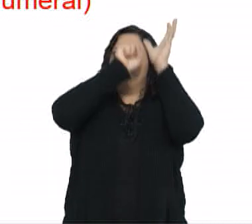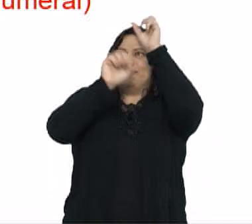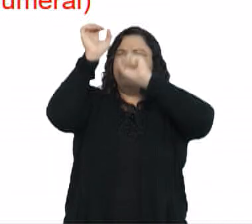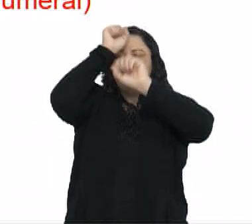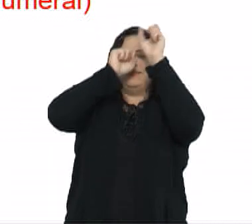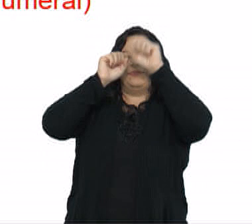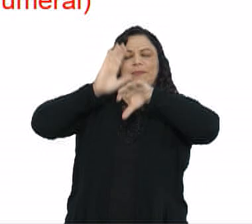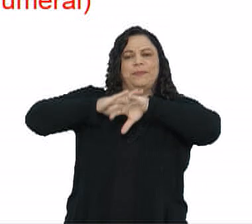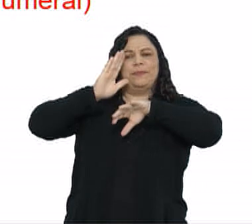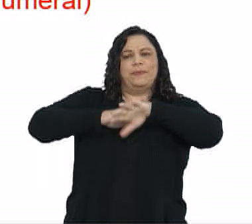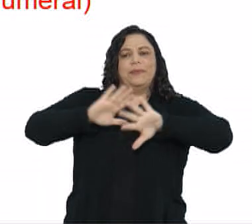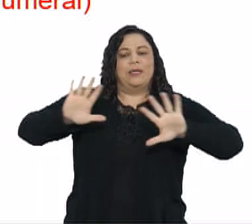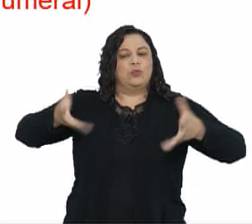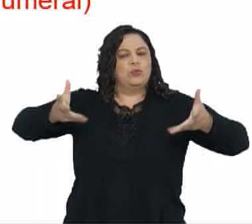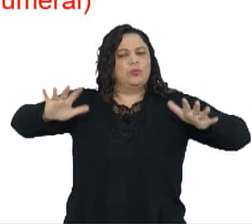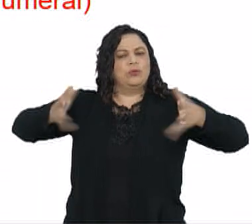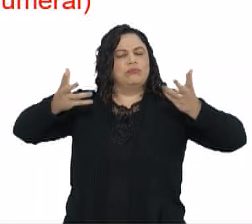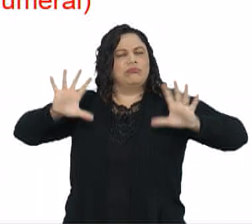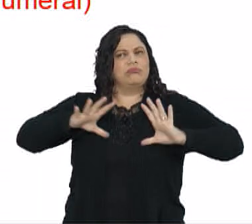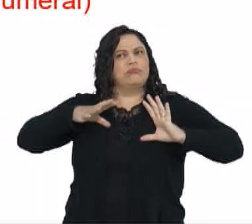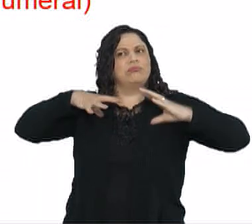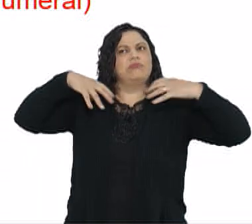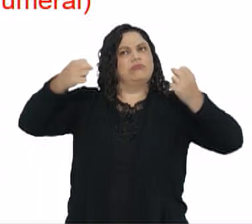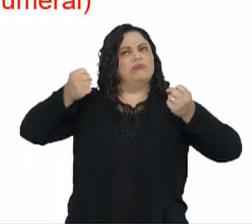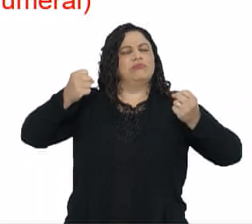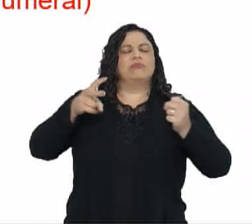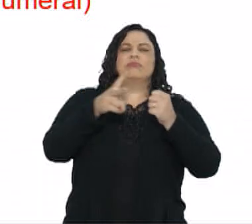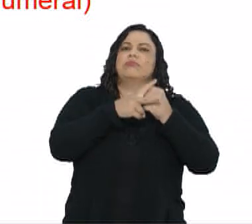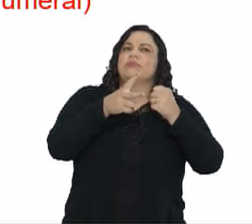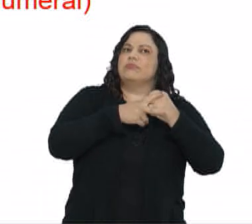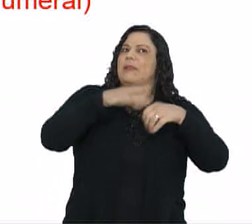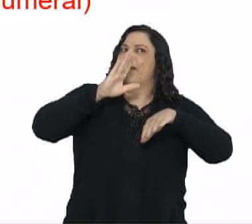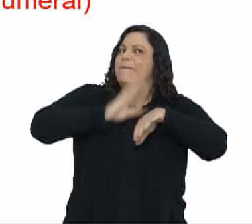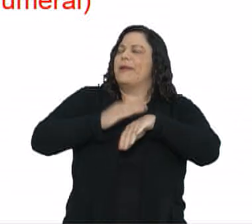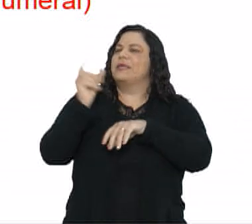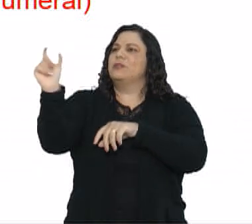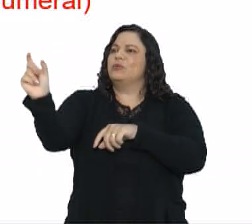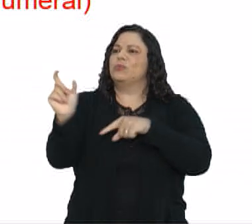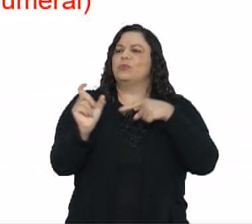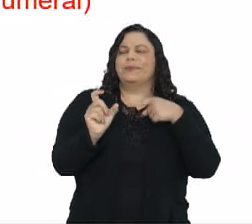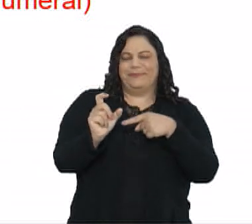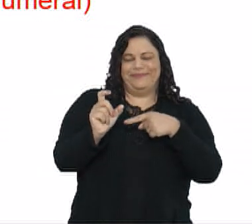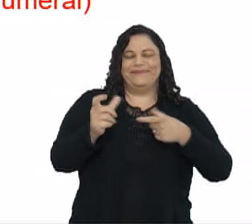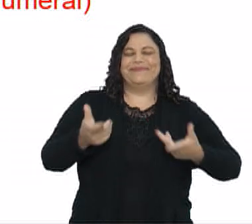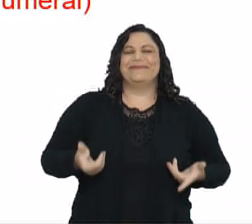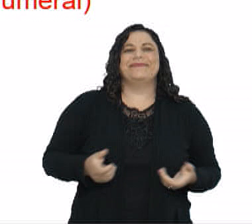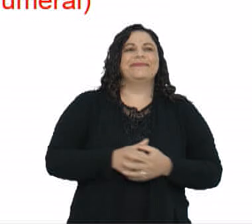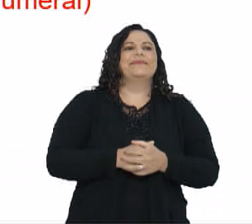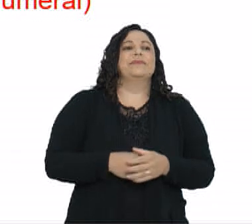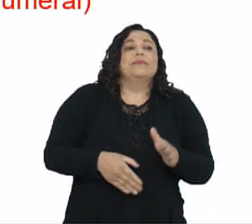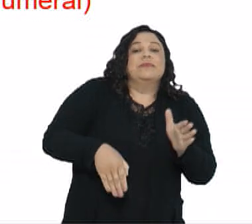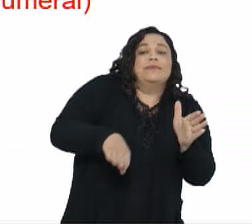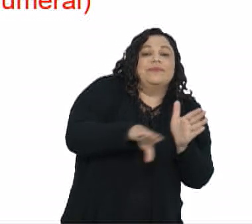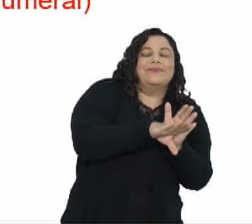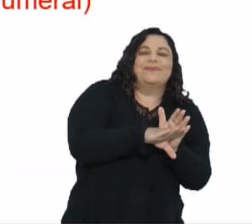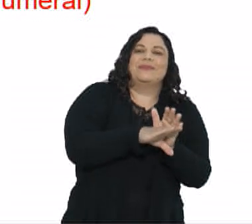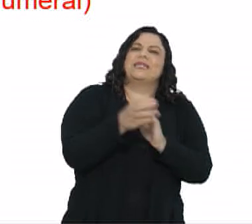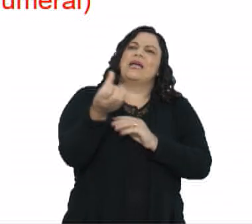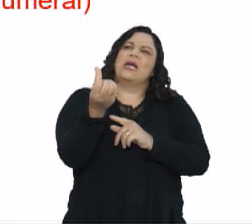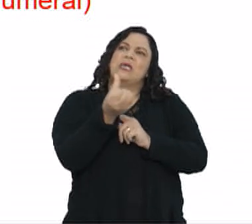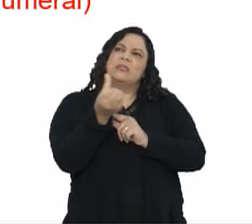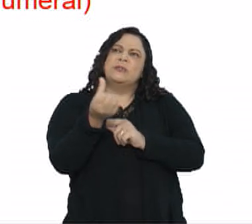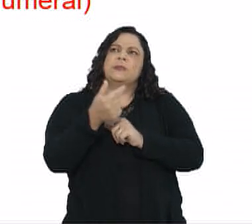os esforçados. O verbo refere-se a mais de uma palavra substantivada. Chegaram 6 ou